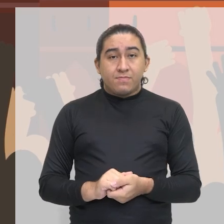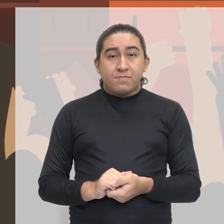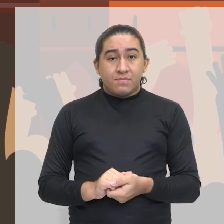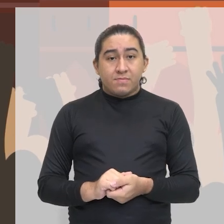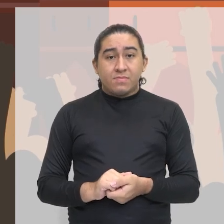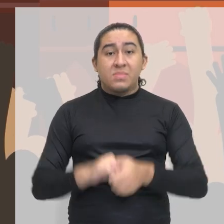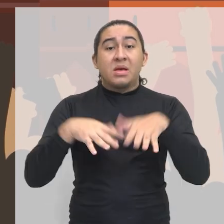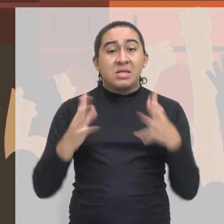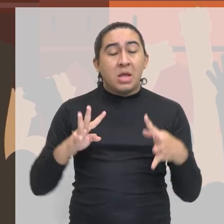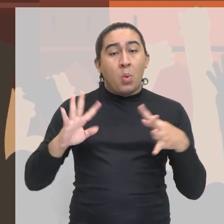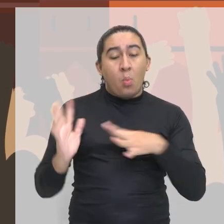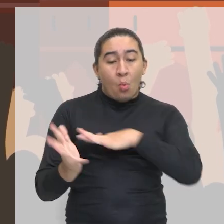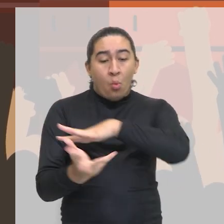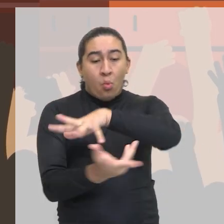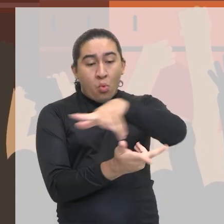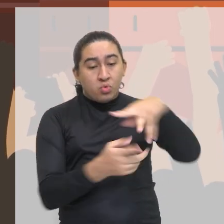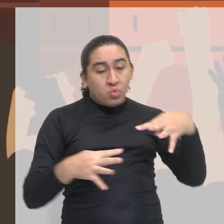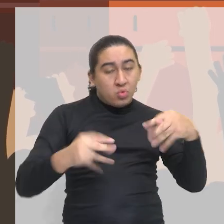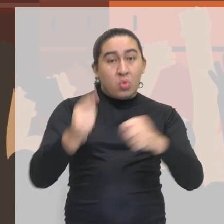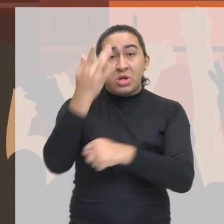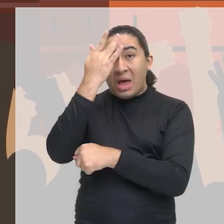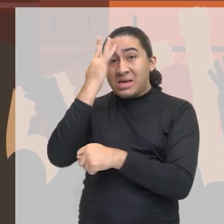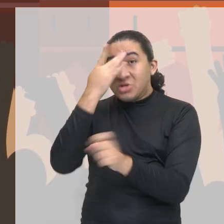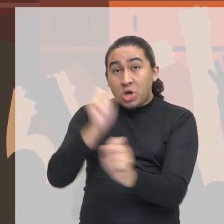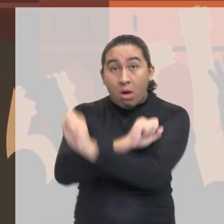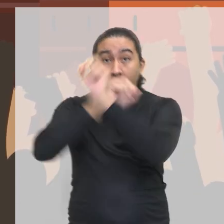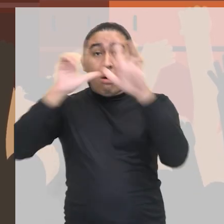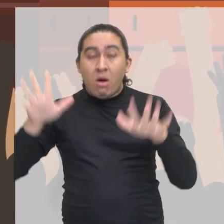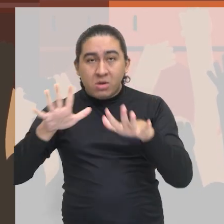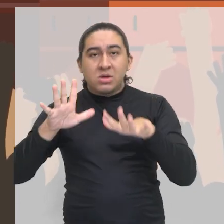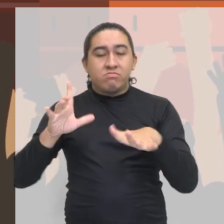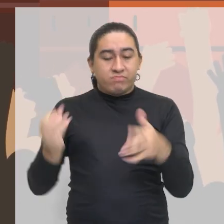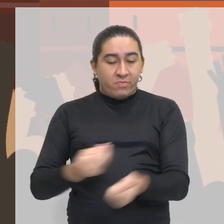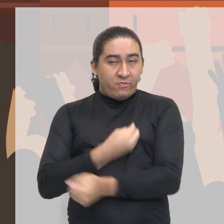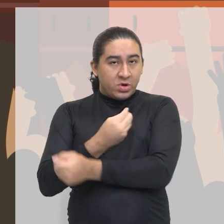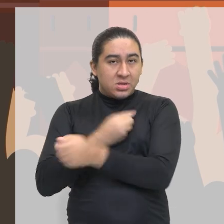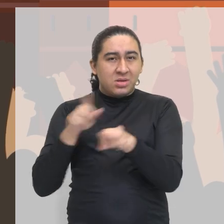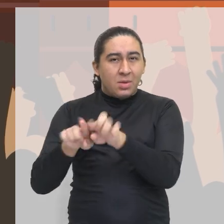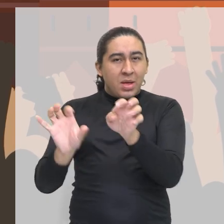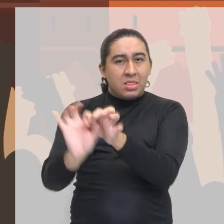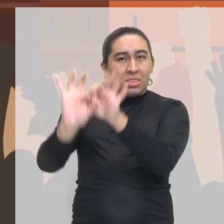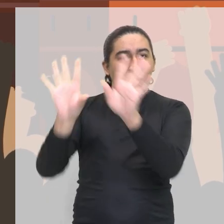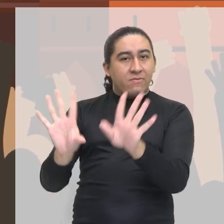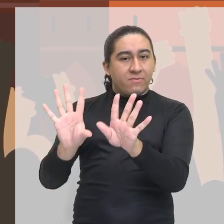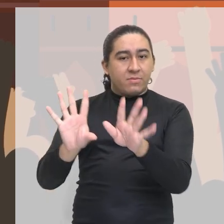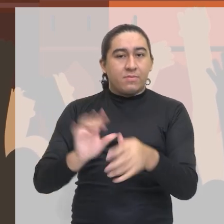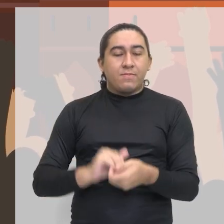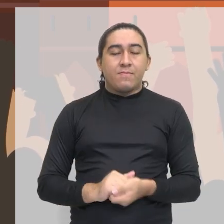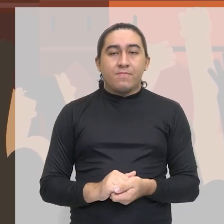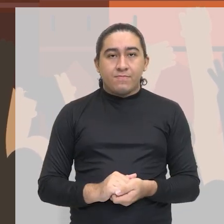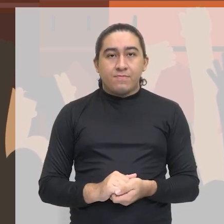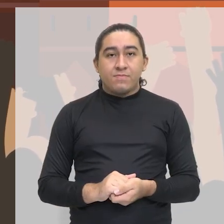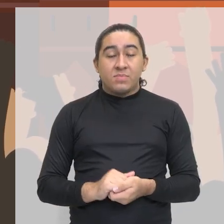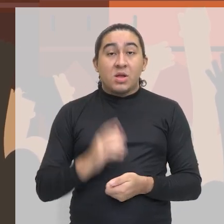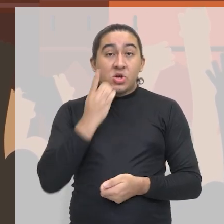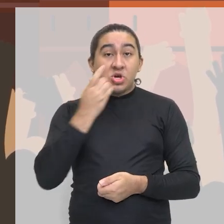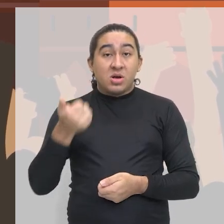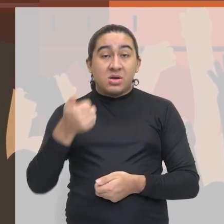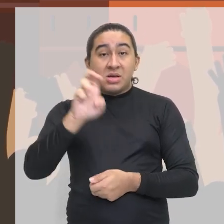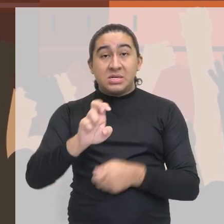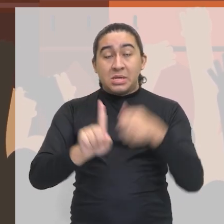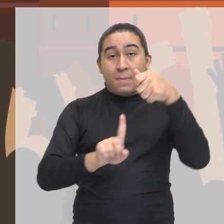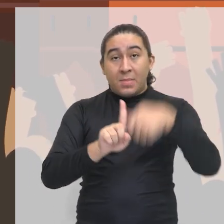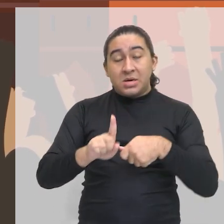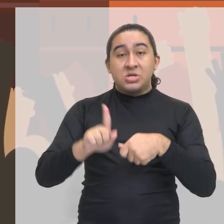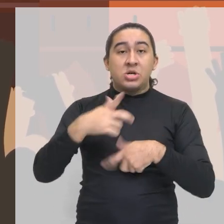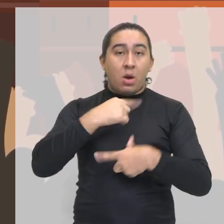À meia-noite, enquanto o mundo dorme, a Índia acorda para a vida e a liberdade. Em